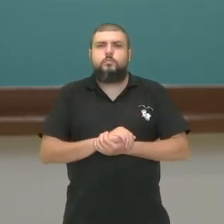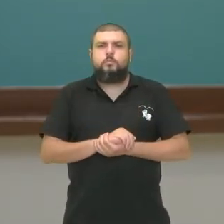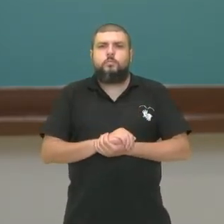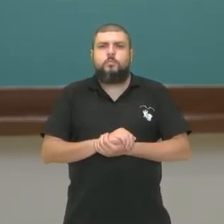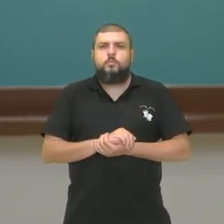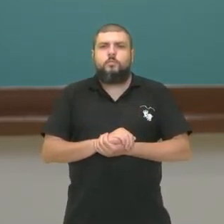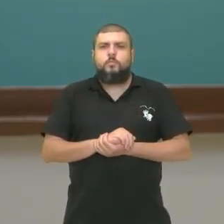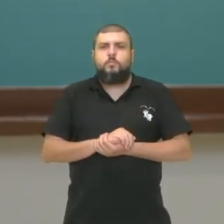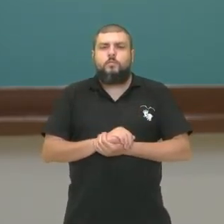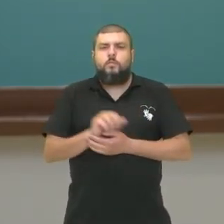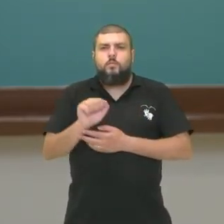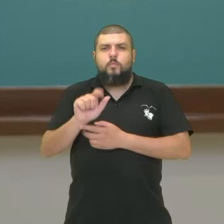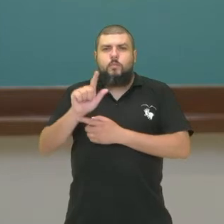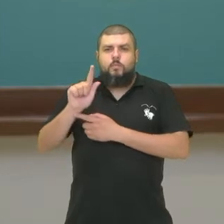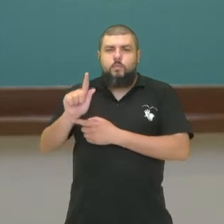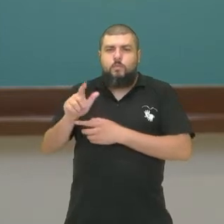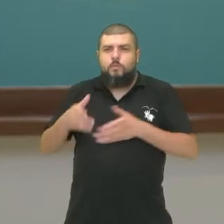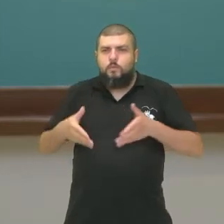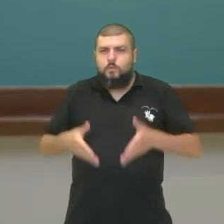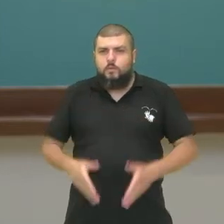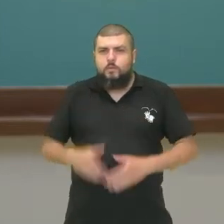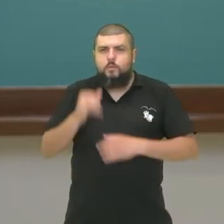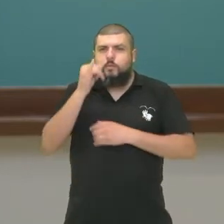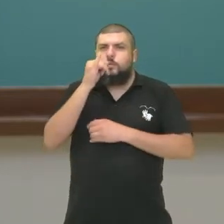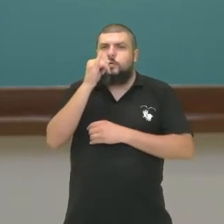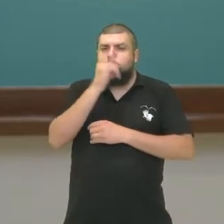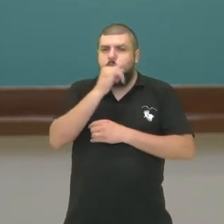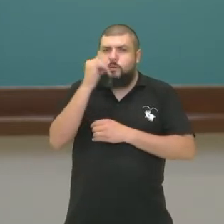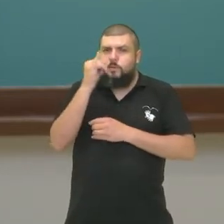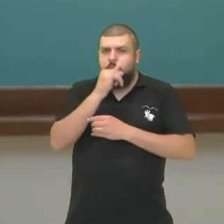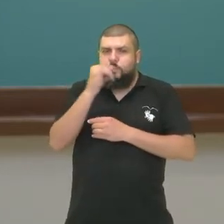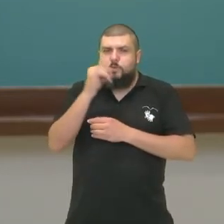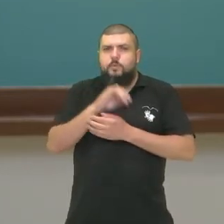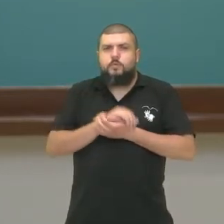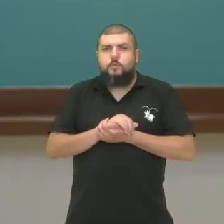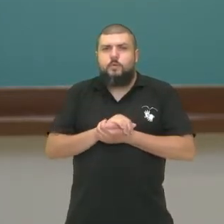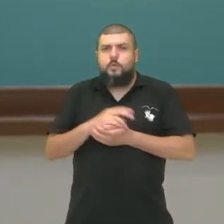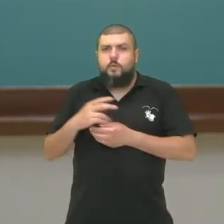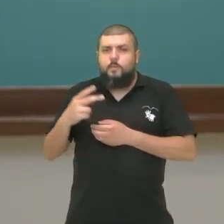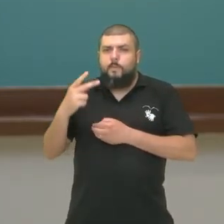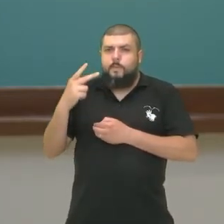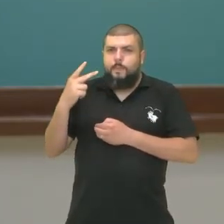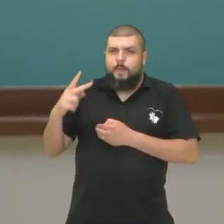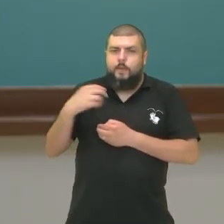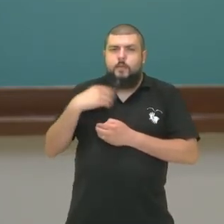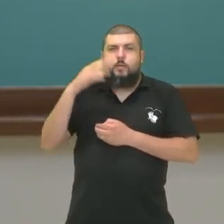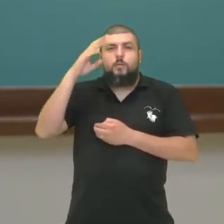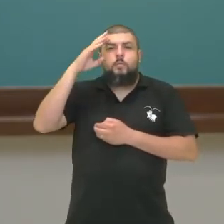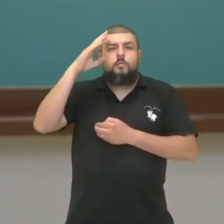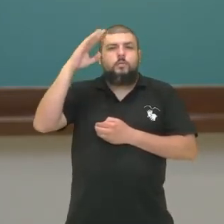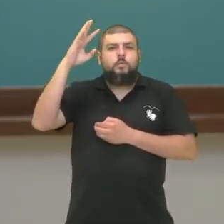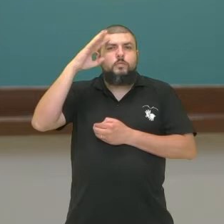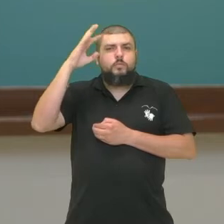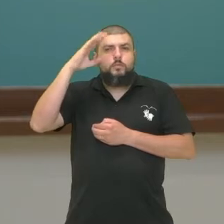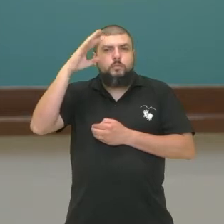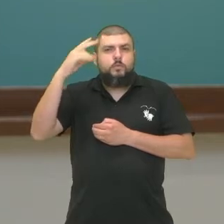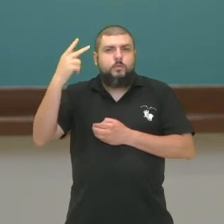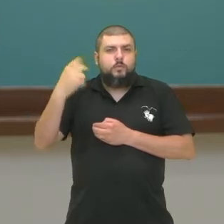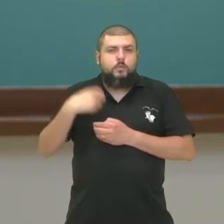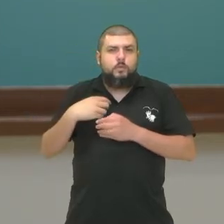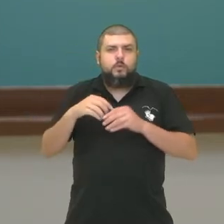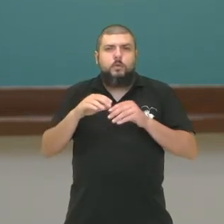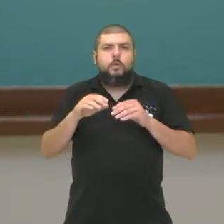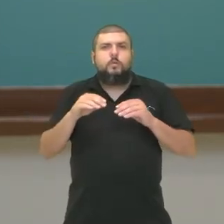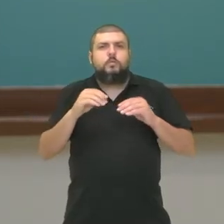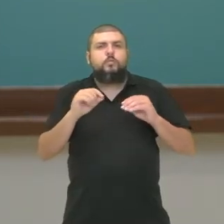na Itália, é um marxista italiano, e através do seu pensamento de hegemonia cultural e